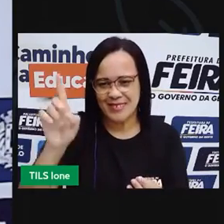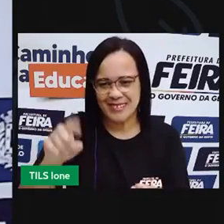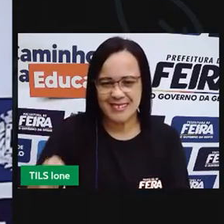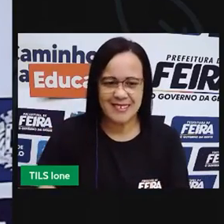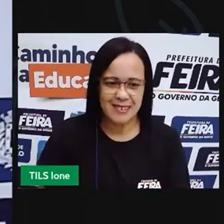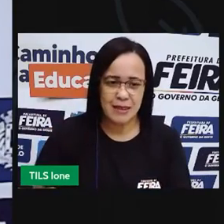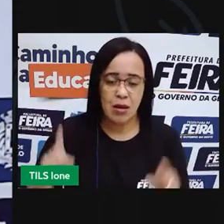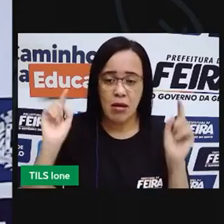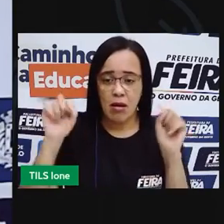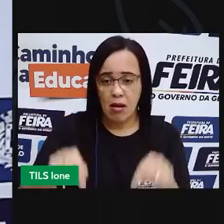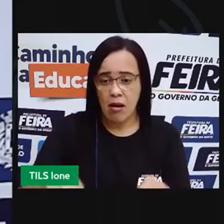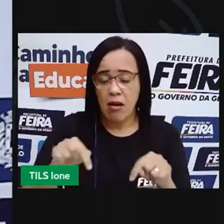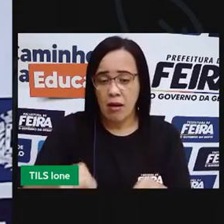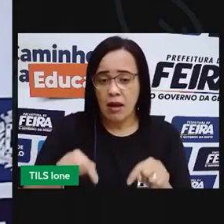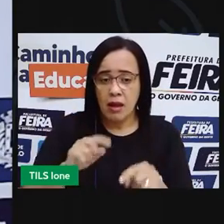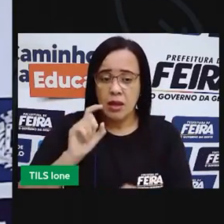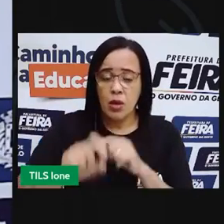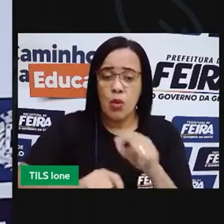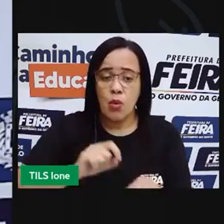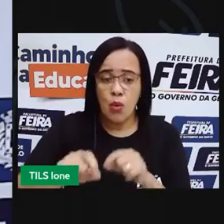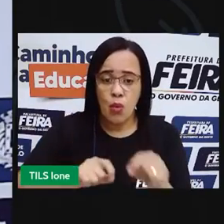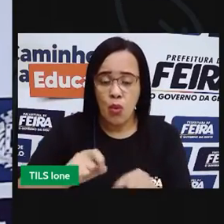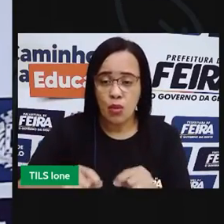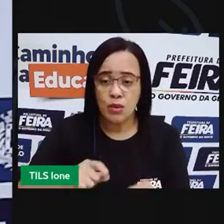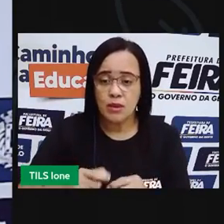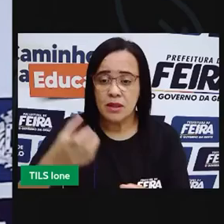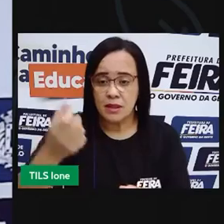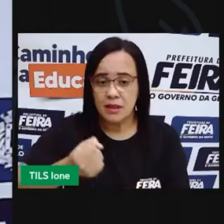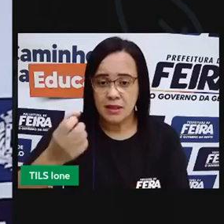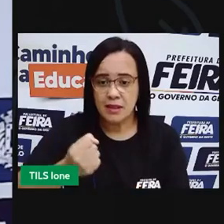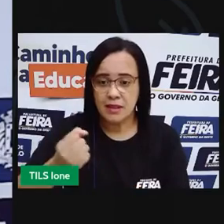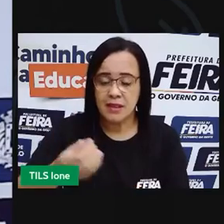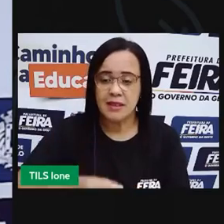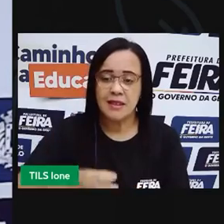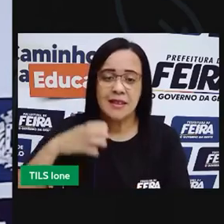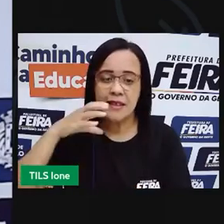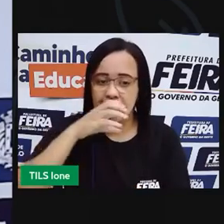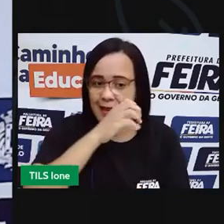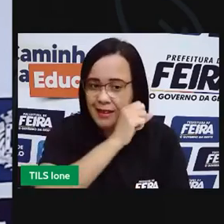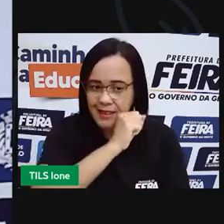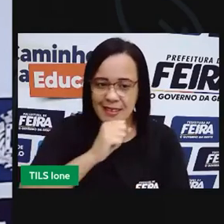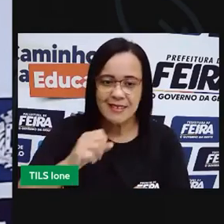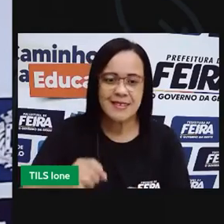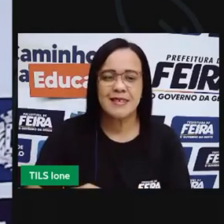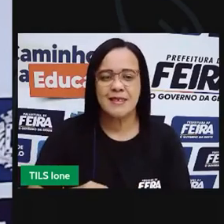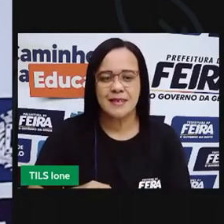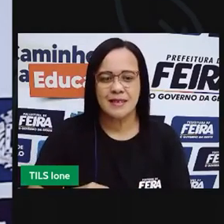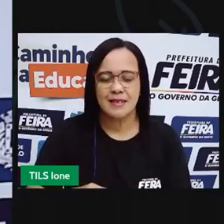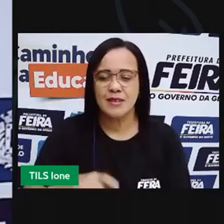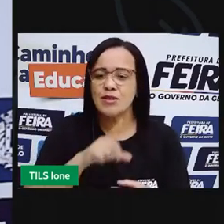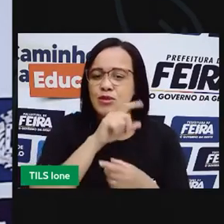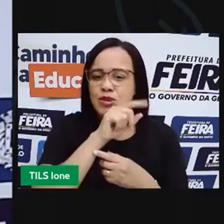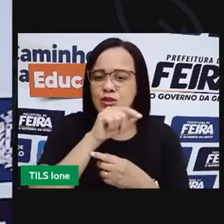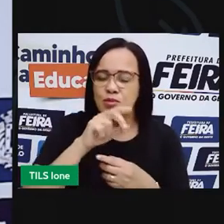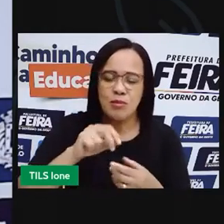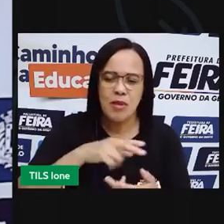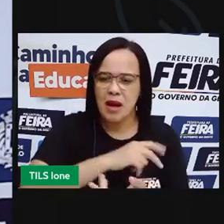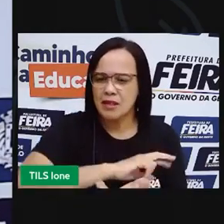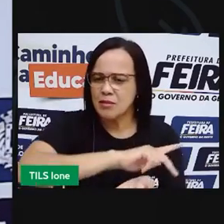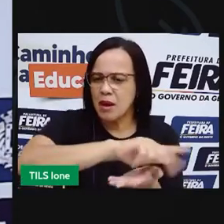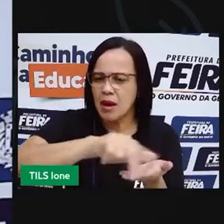o artista submete Leite novo está todo mundo